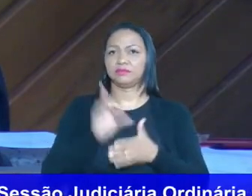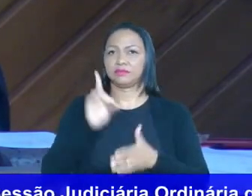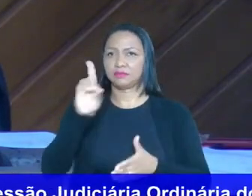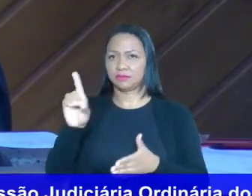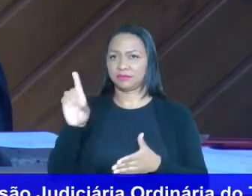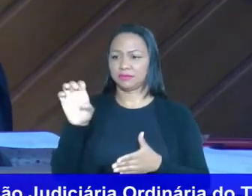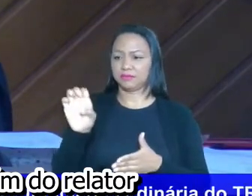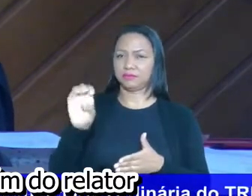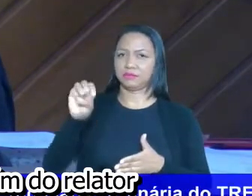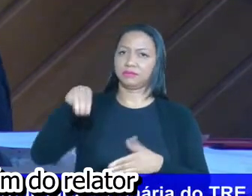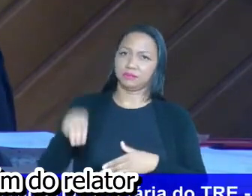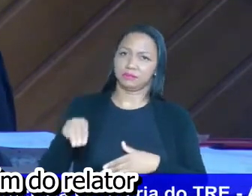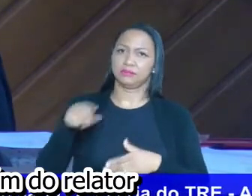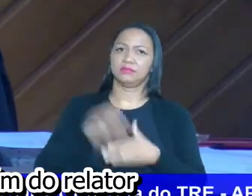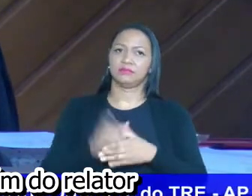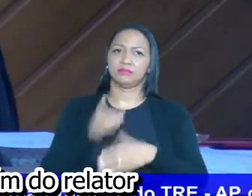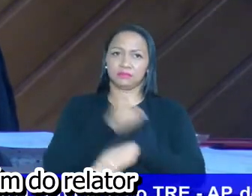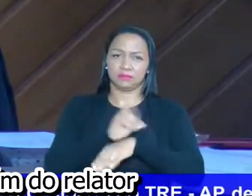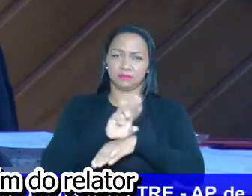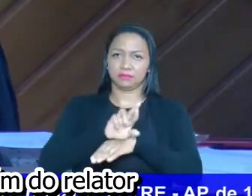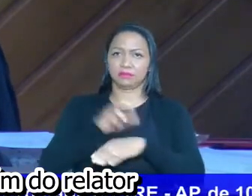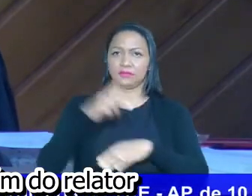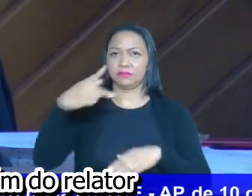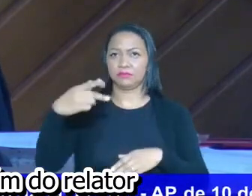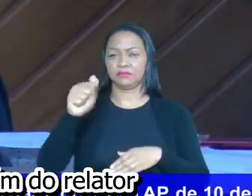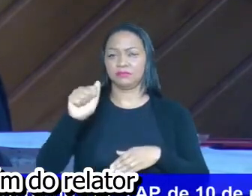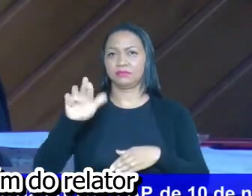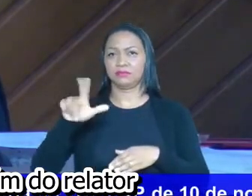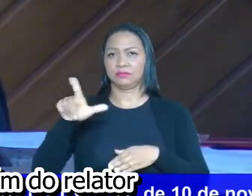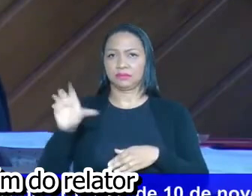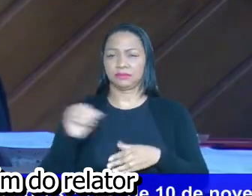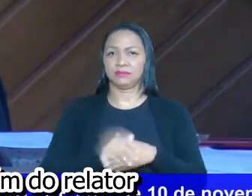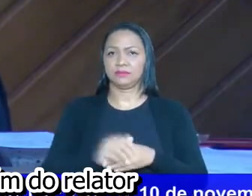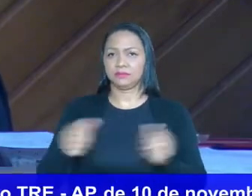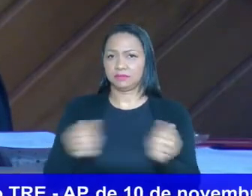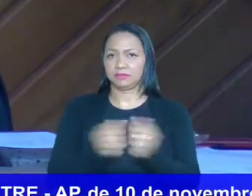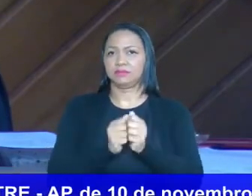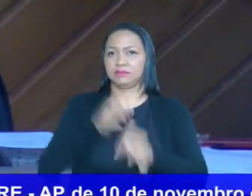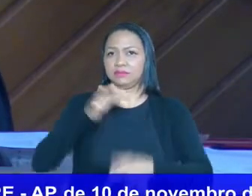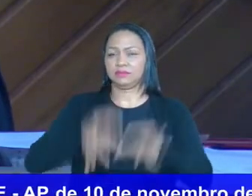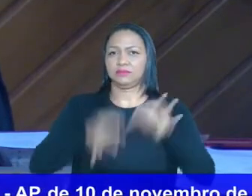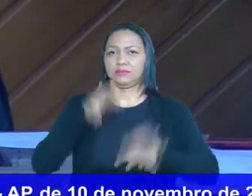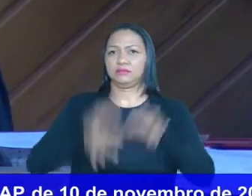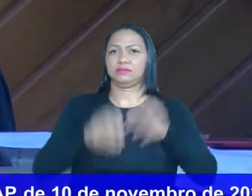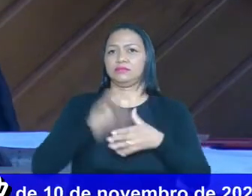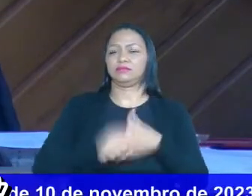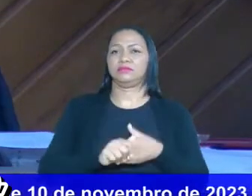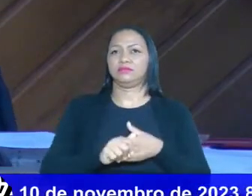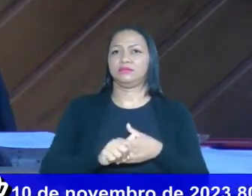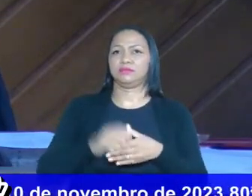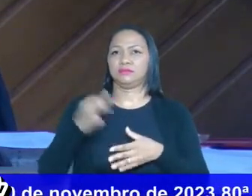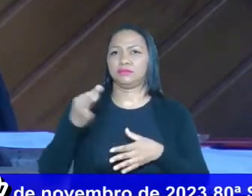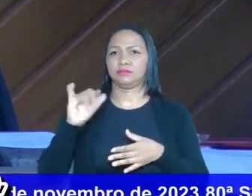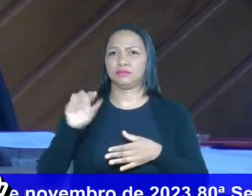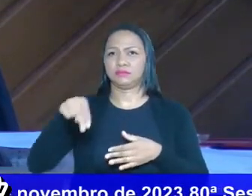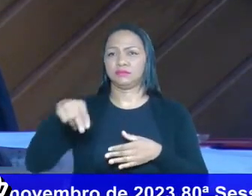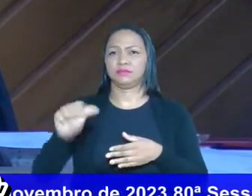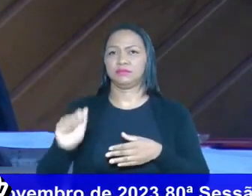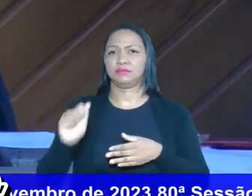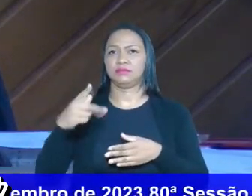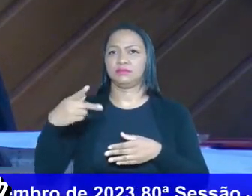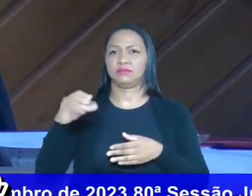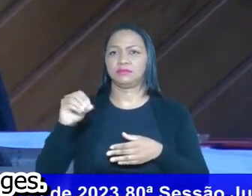doutor Paulo Melém, que aqui está presente, e comporão a turma julgadora, além do relator Paulo Madeira, os juízes Tina Souza, Paola